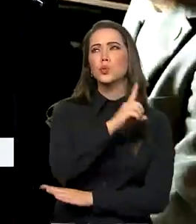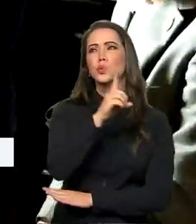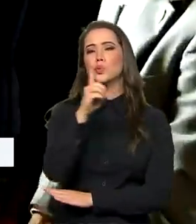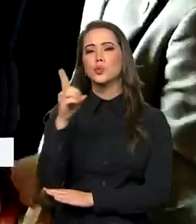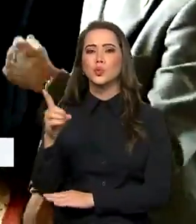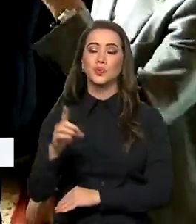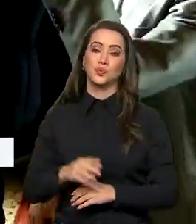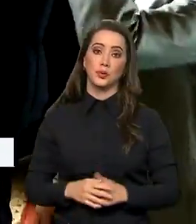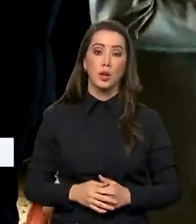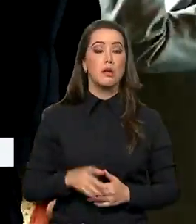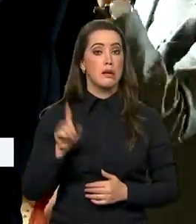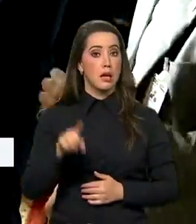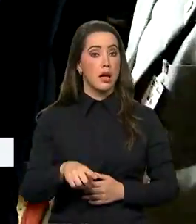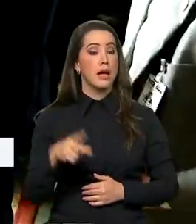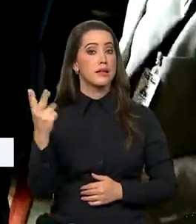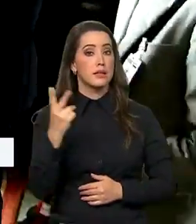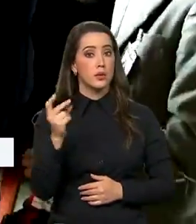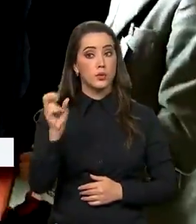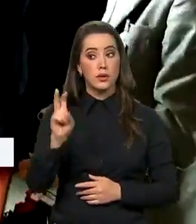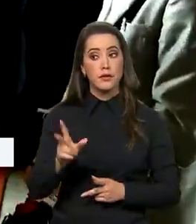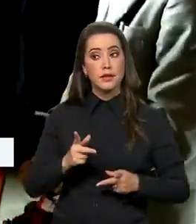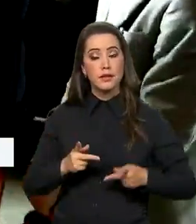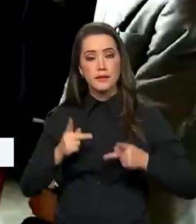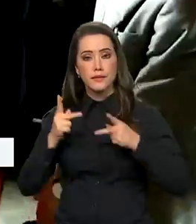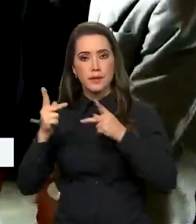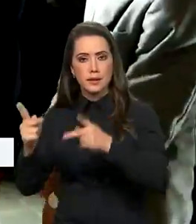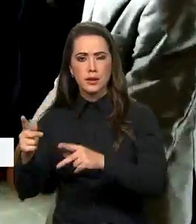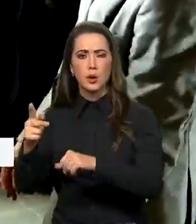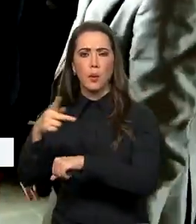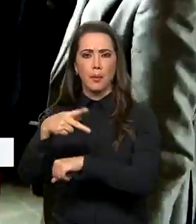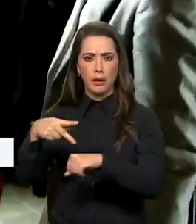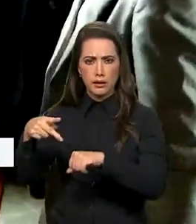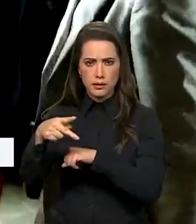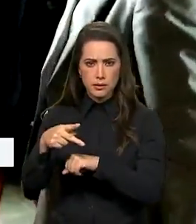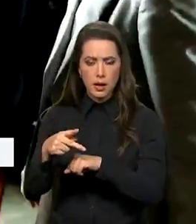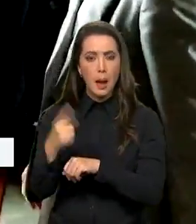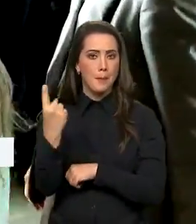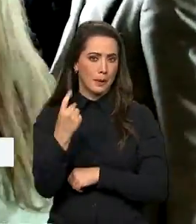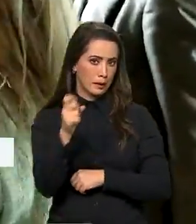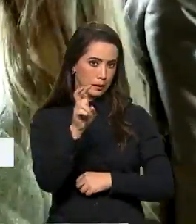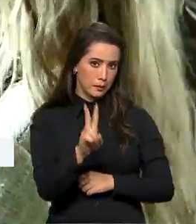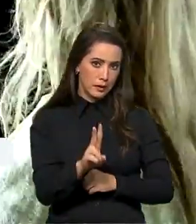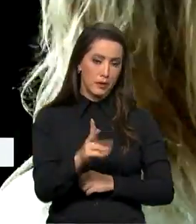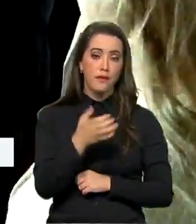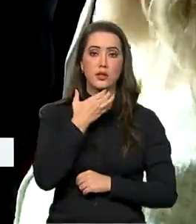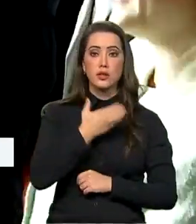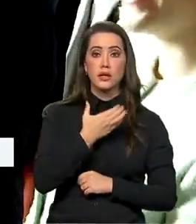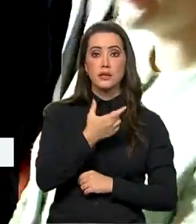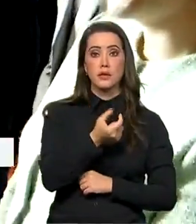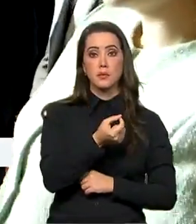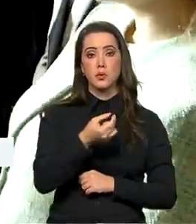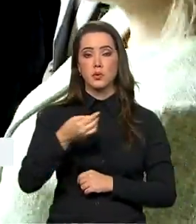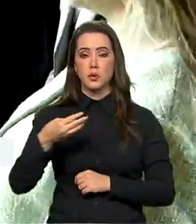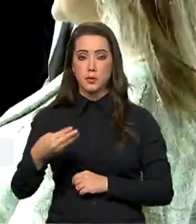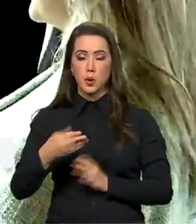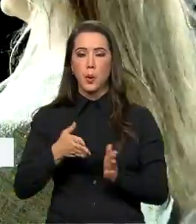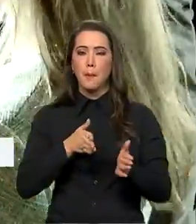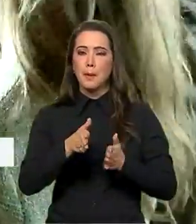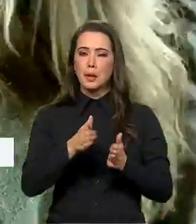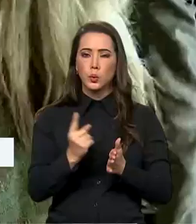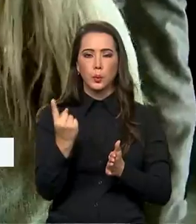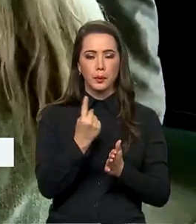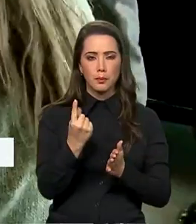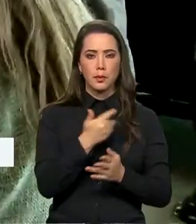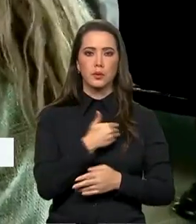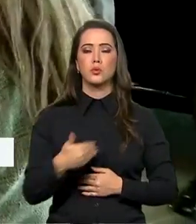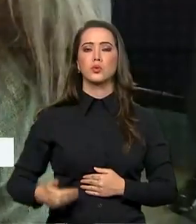dia. Esta é a segunda visita oficial do presidente Lula ao país, onde esteve em dezembro de 2003, em seu